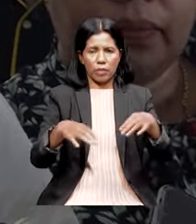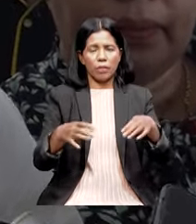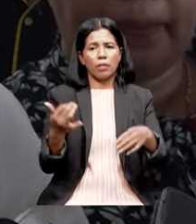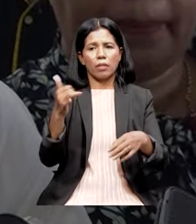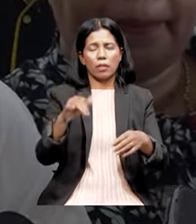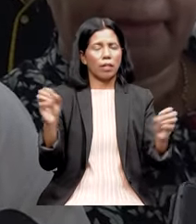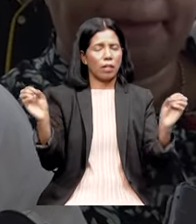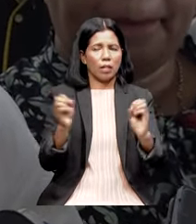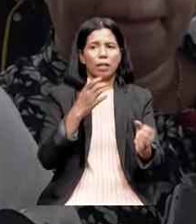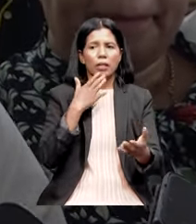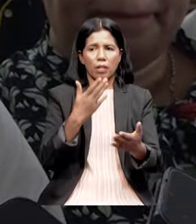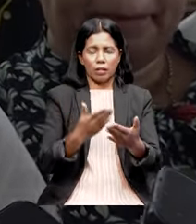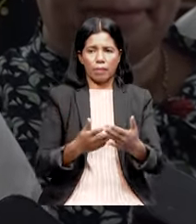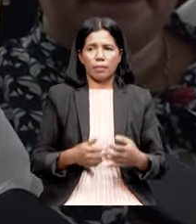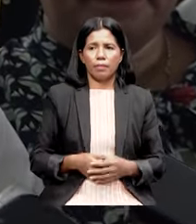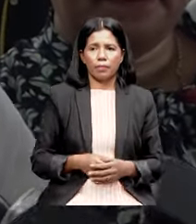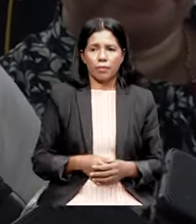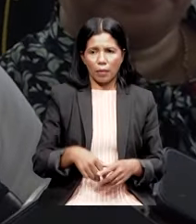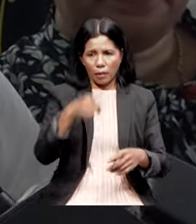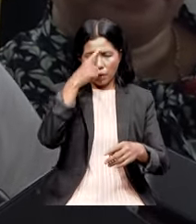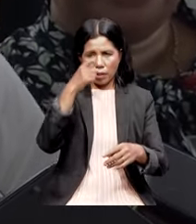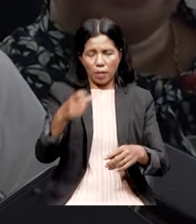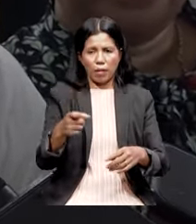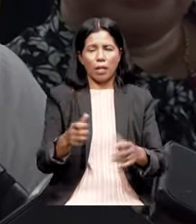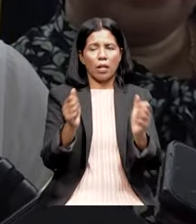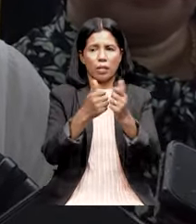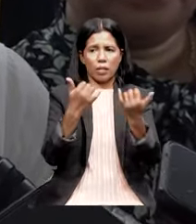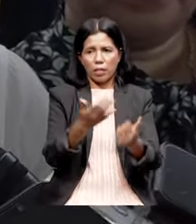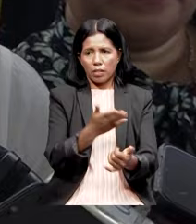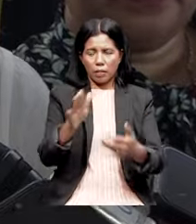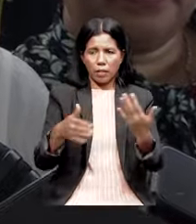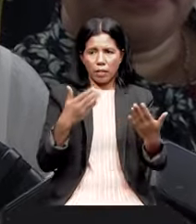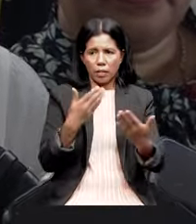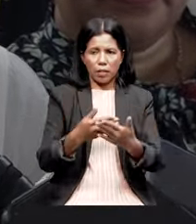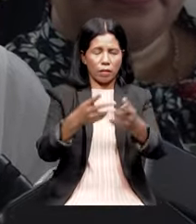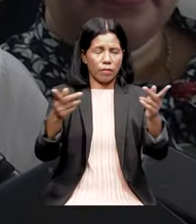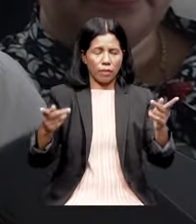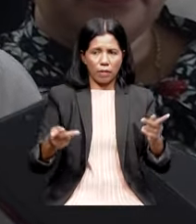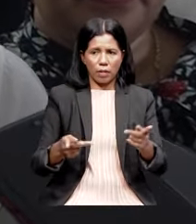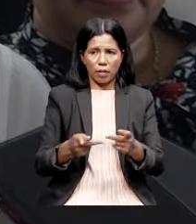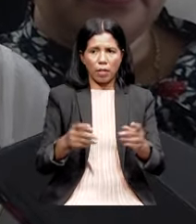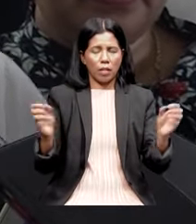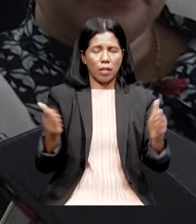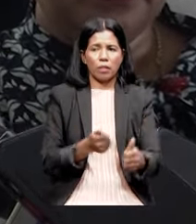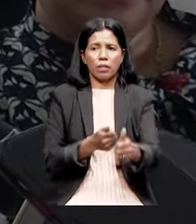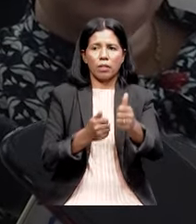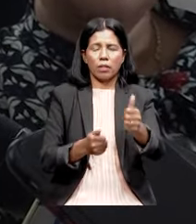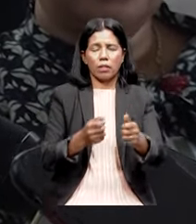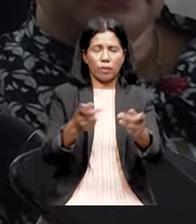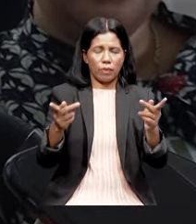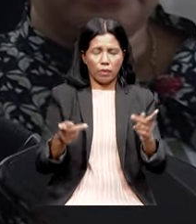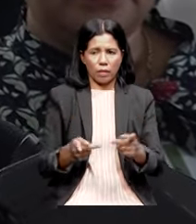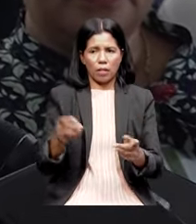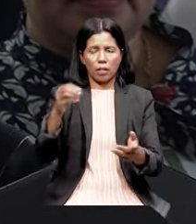la devia acontece. Tamba além de ida ne e ta bot sira armazenamento mos la tuirona a condições na